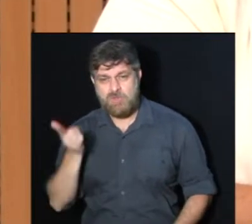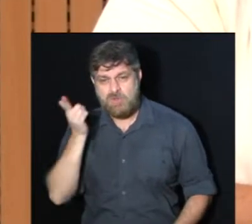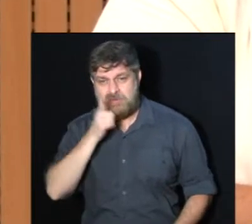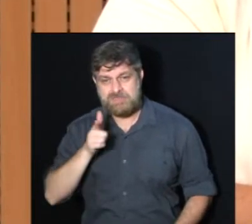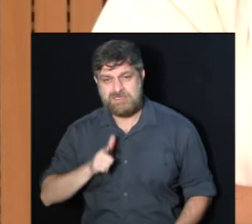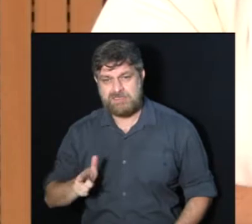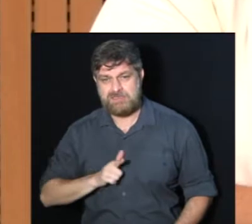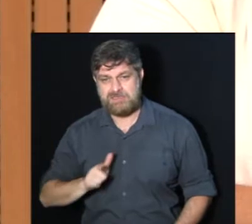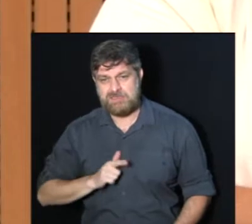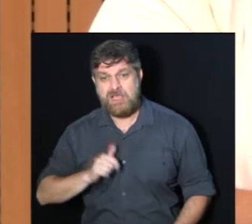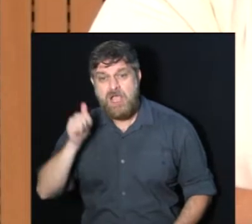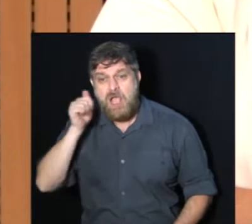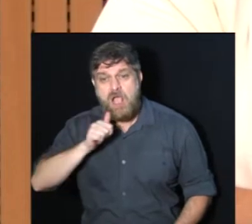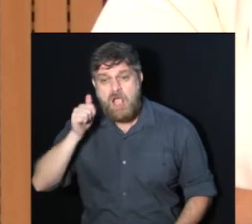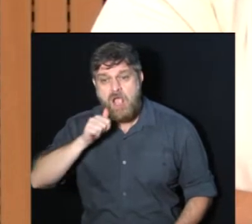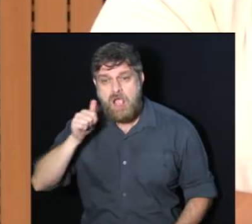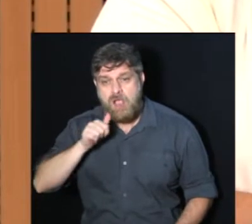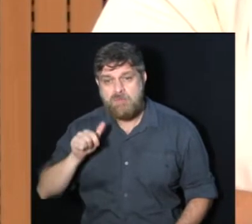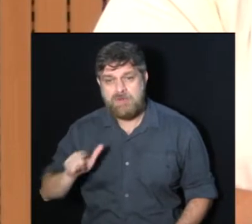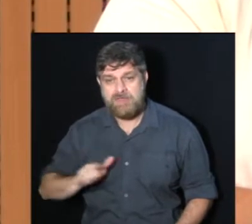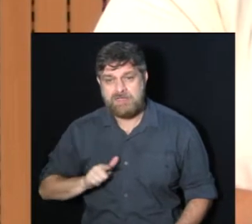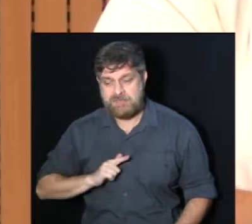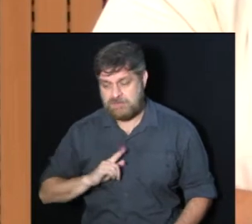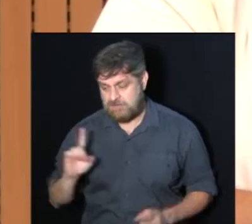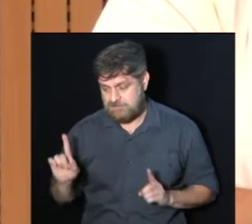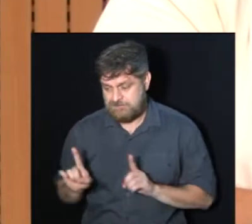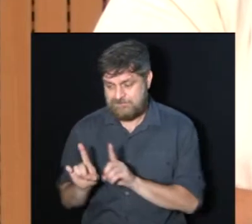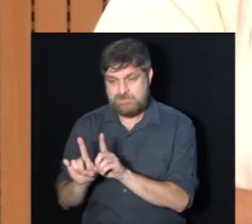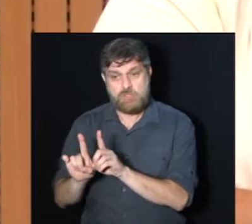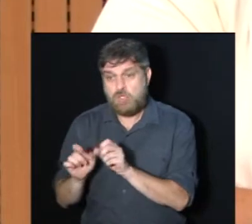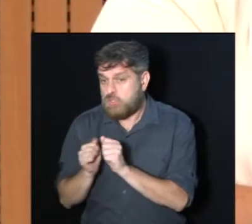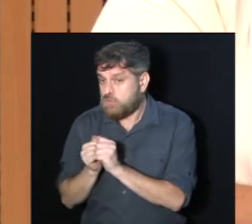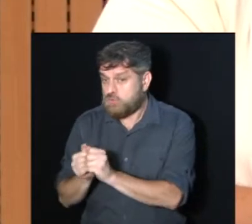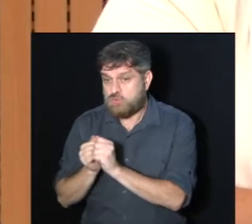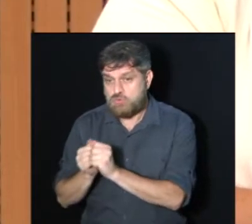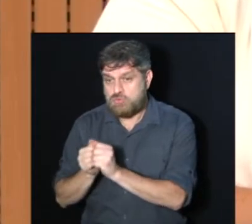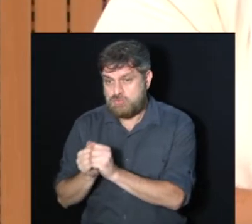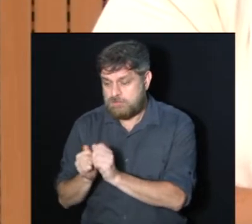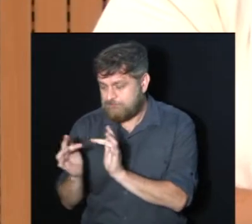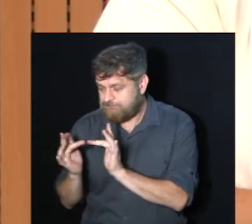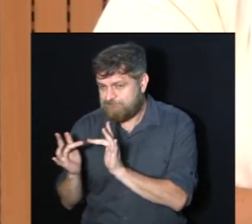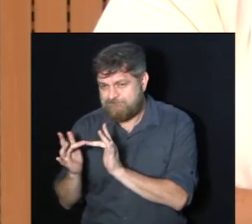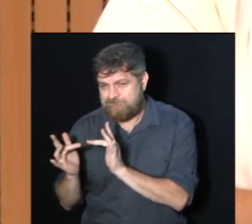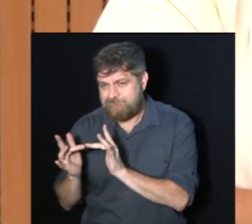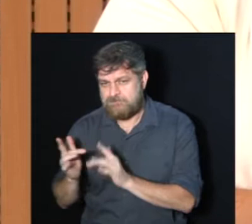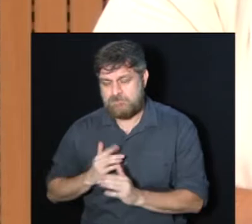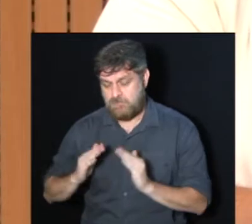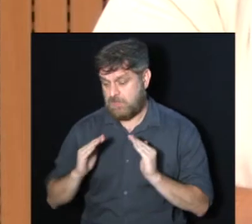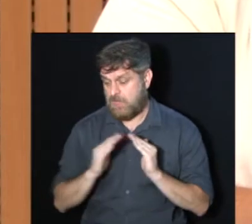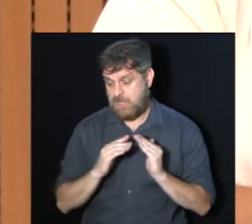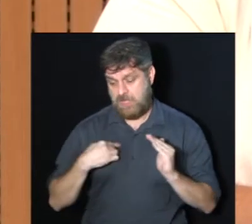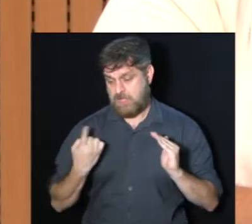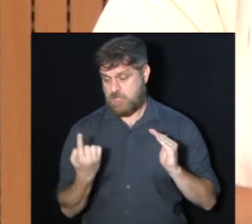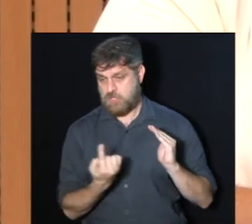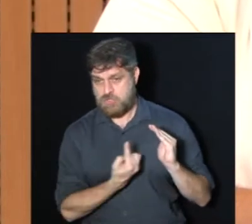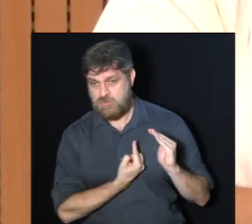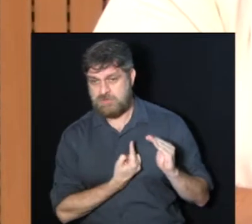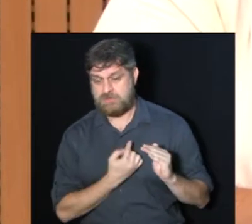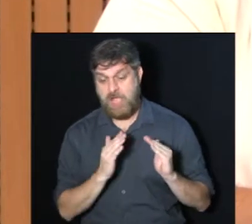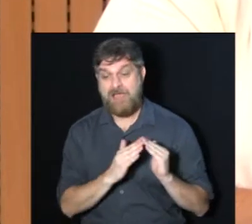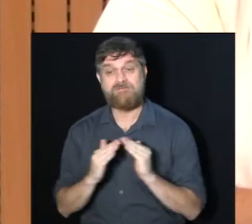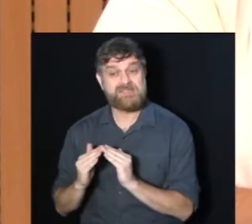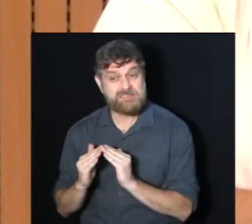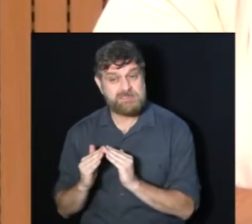lidar com essas mulheres que estão próximas da gente, ou na nossa casa, ou a nossa